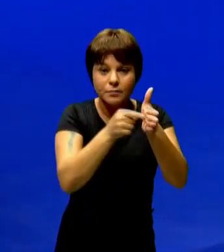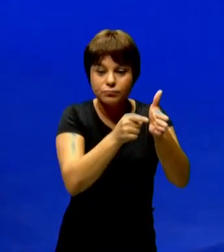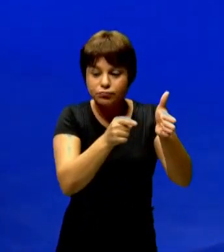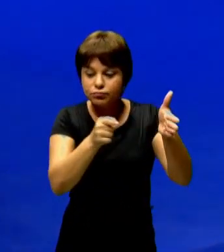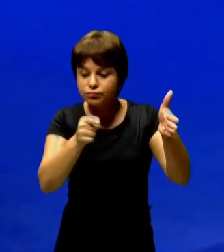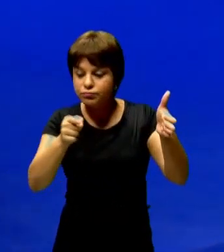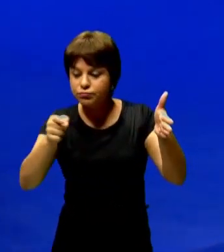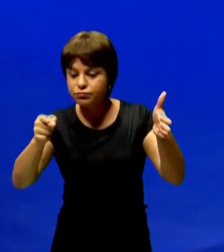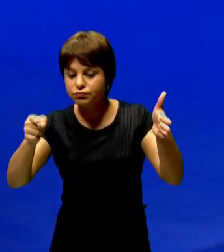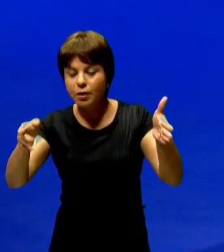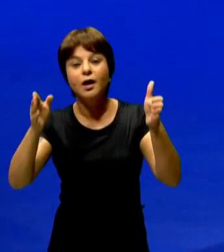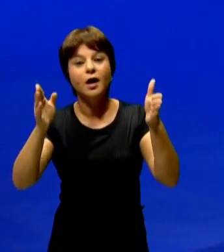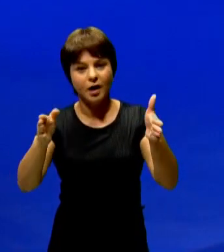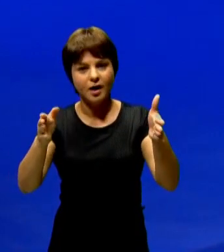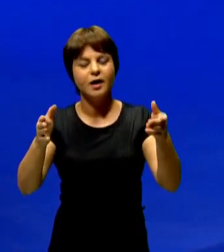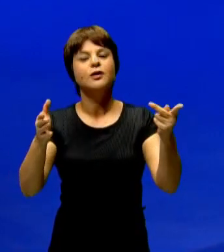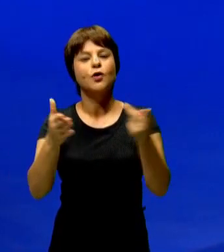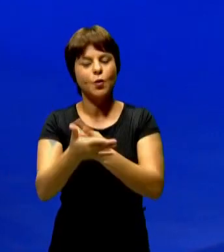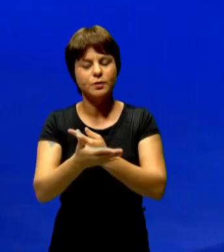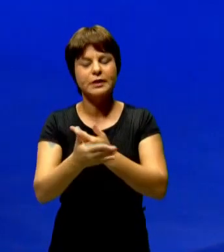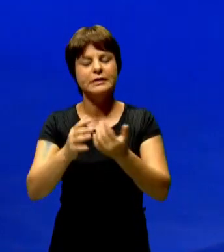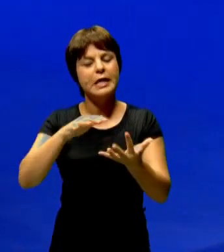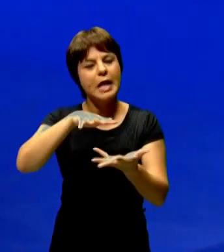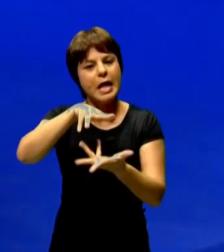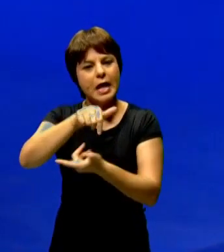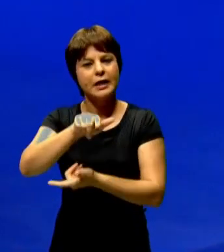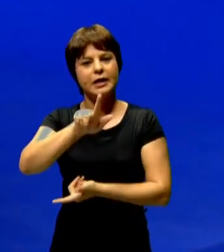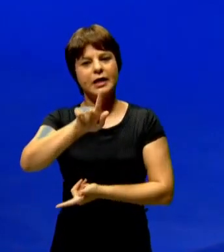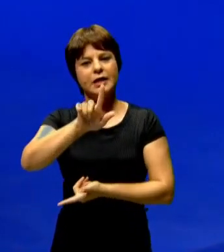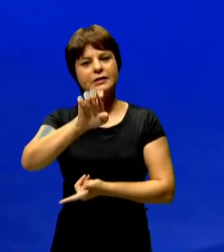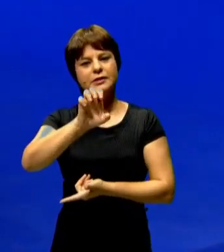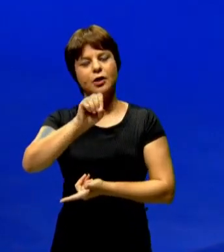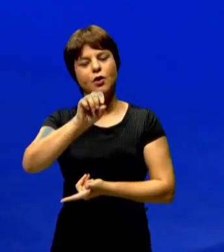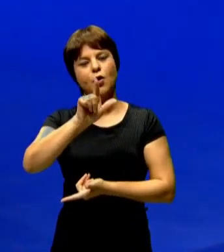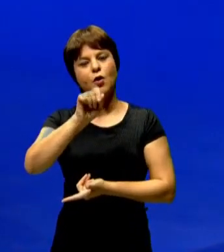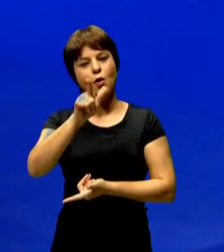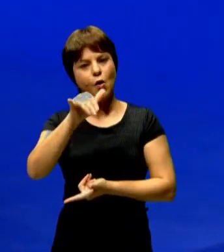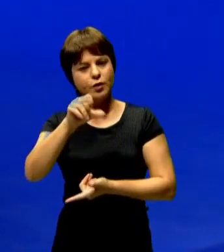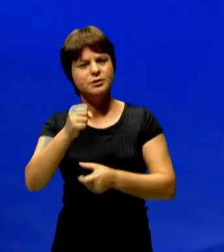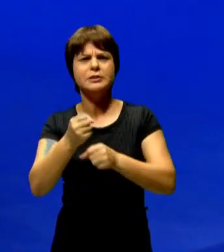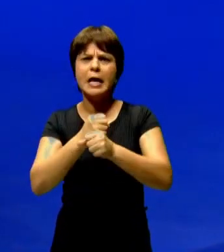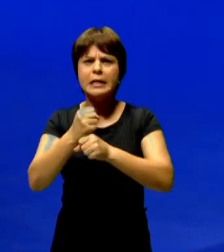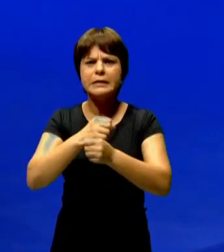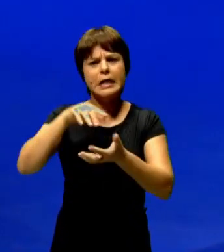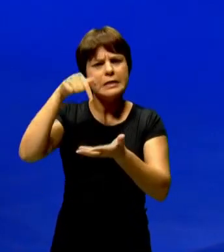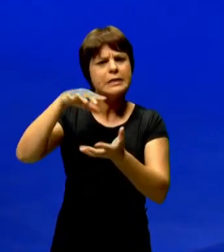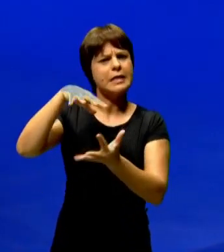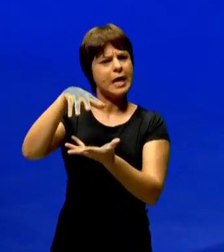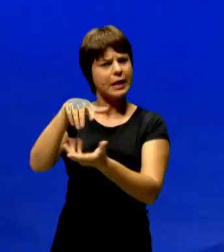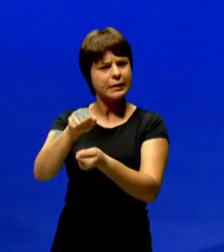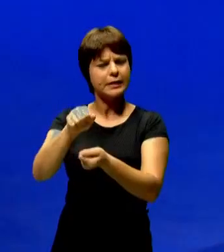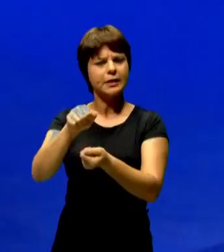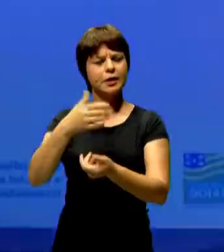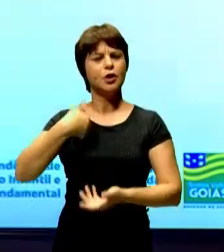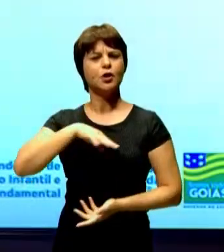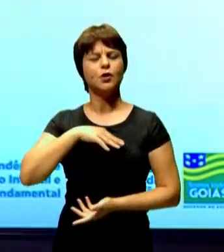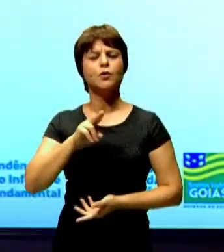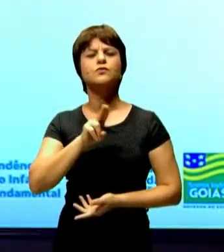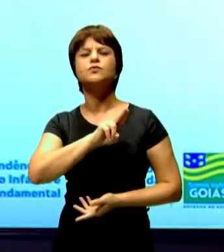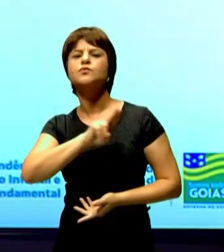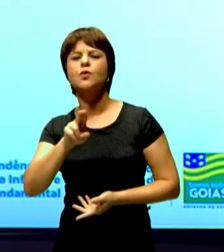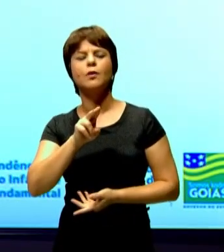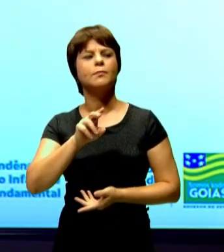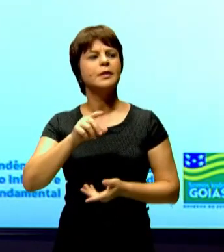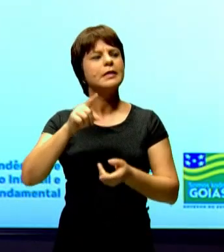tempo, junto às suas questões geológicas, a partir da idade da Terra, propriamente dito, nós vamos chamar de